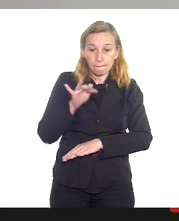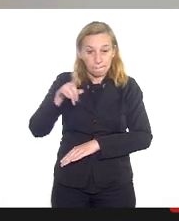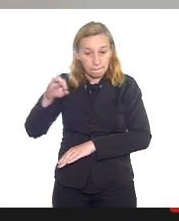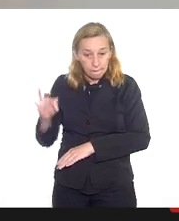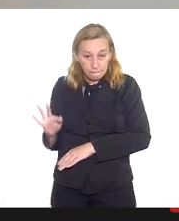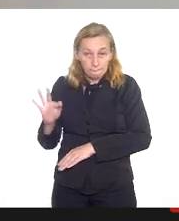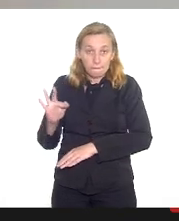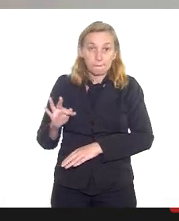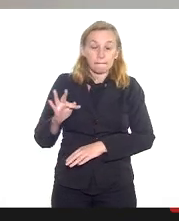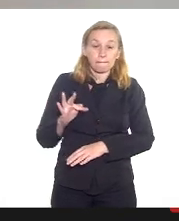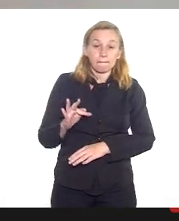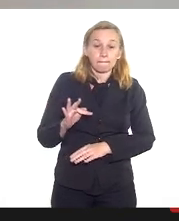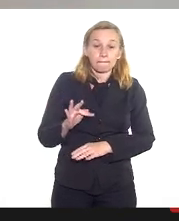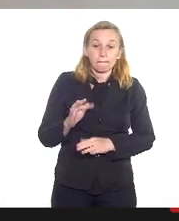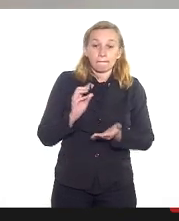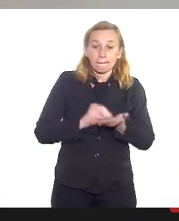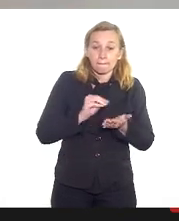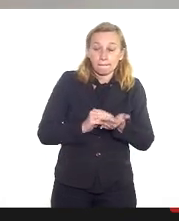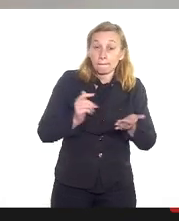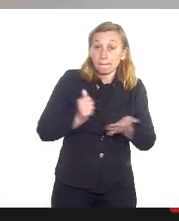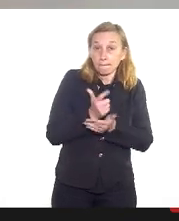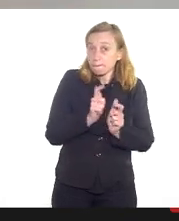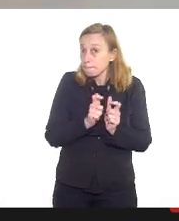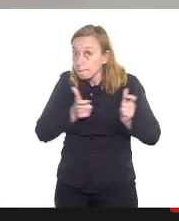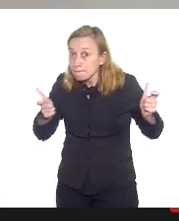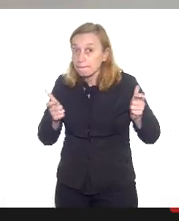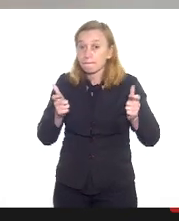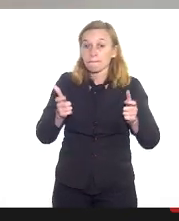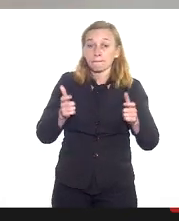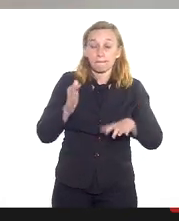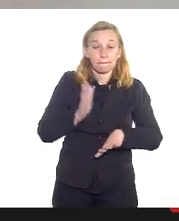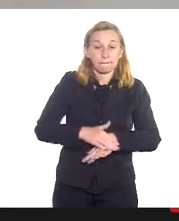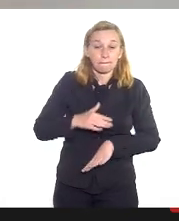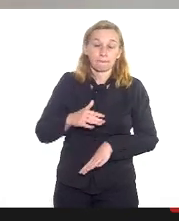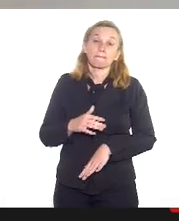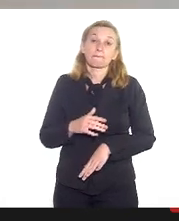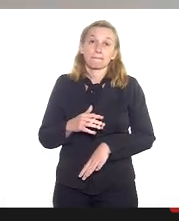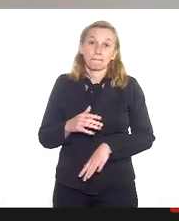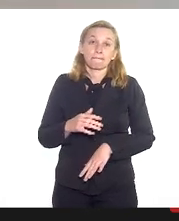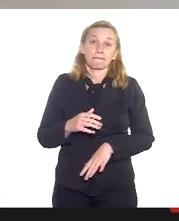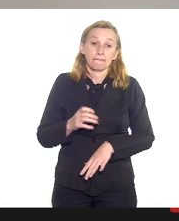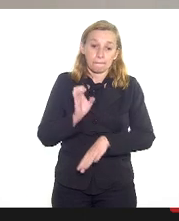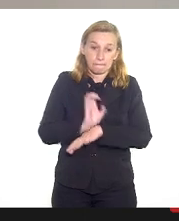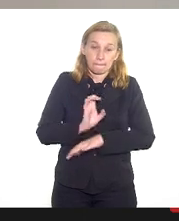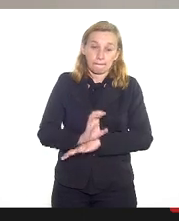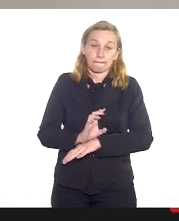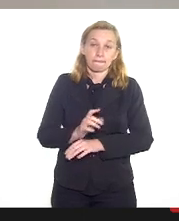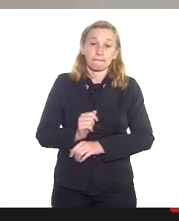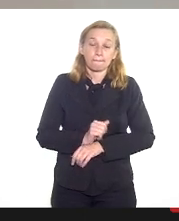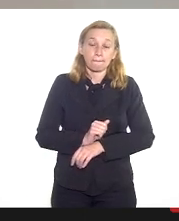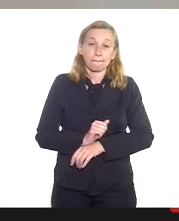um índice de sonegação muito grande, um dos maiores do Estado. Então, se a gente não fizer